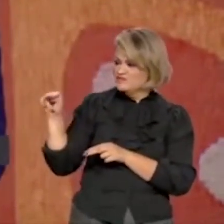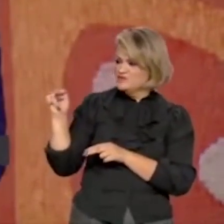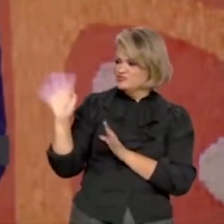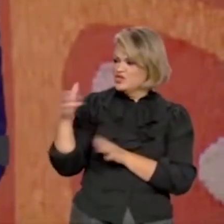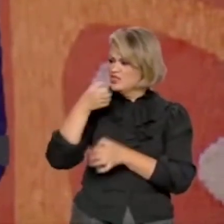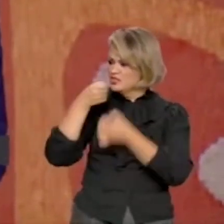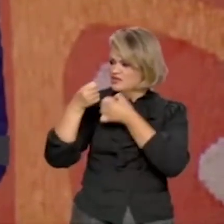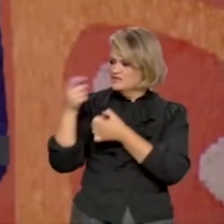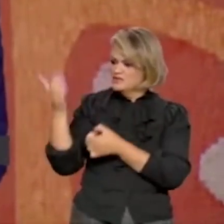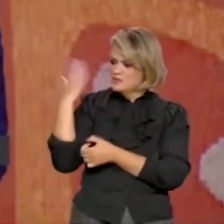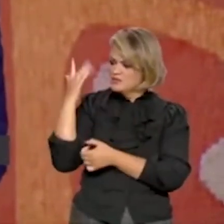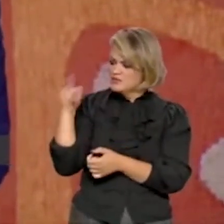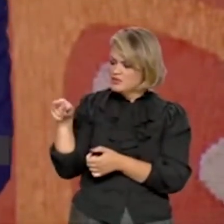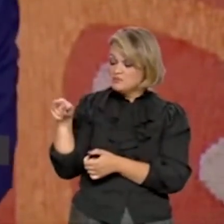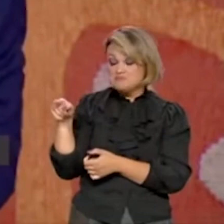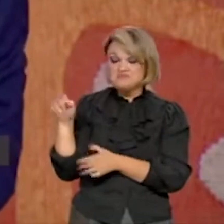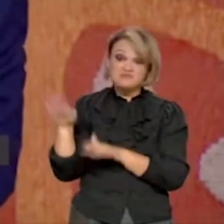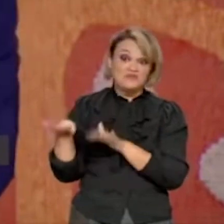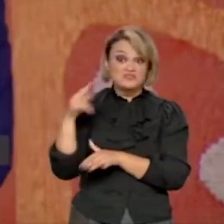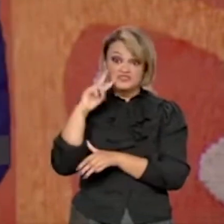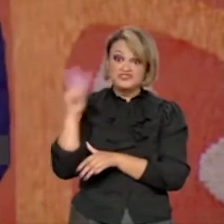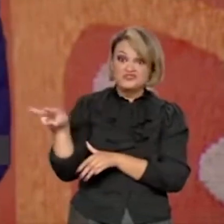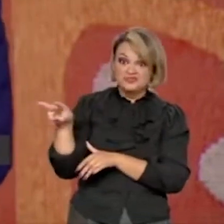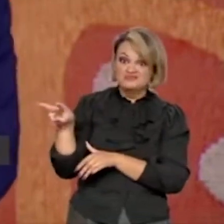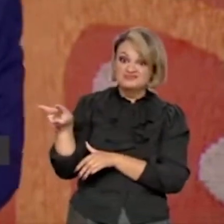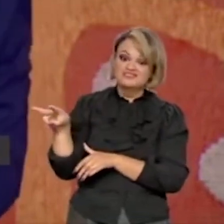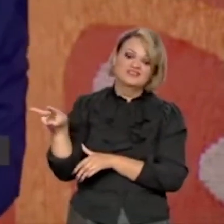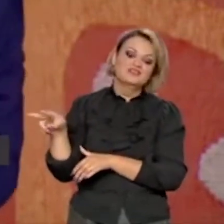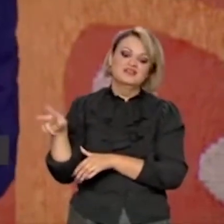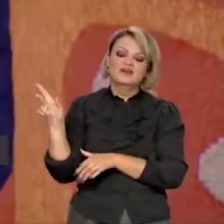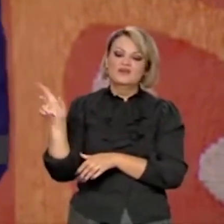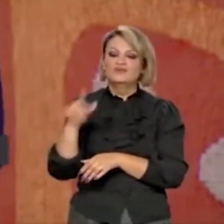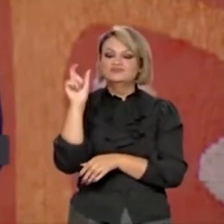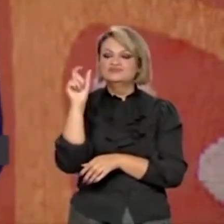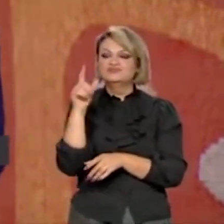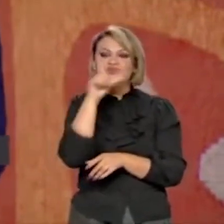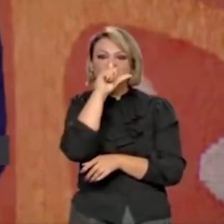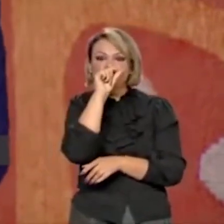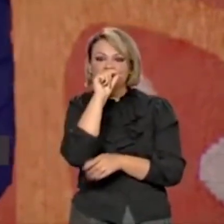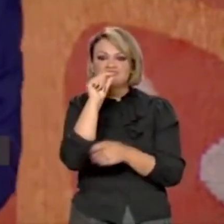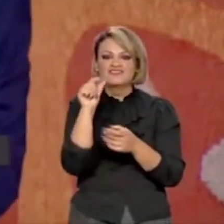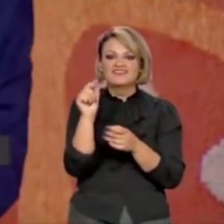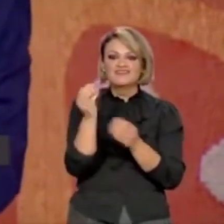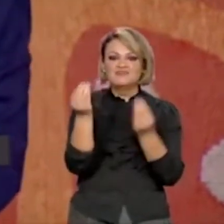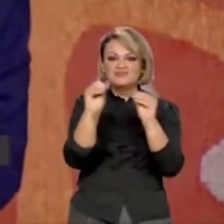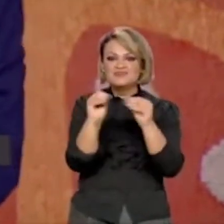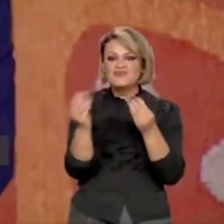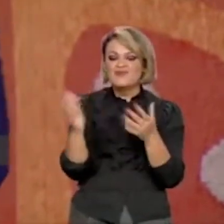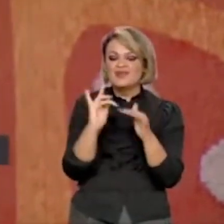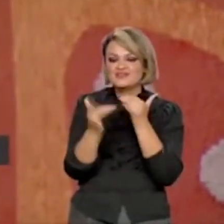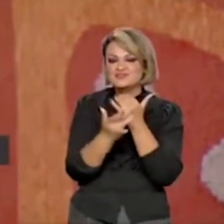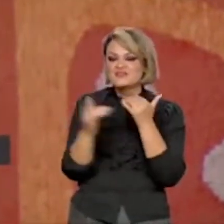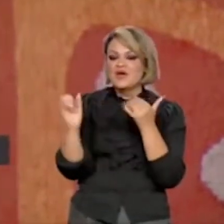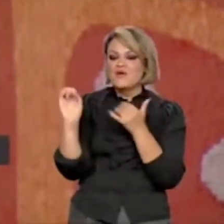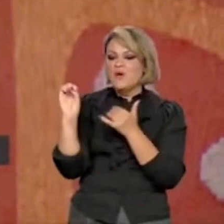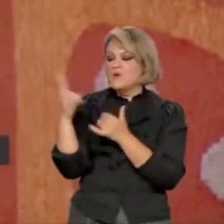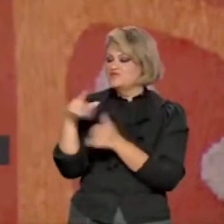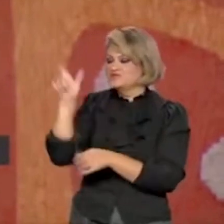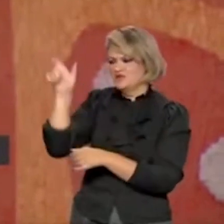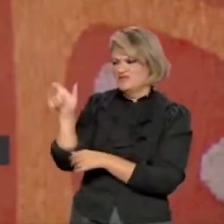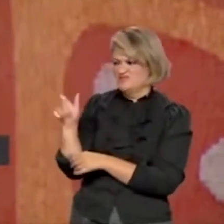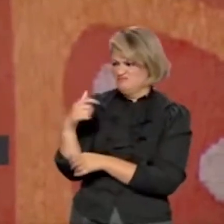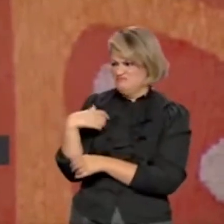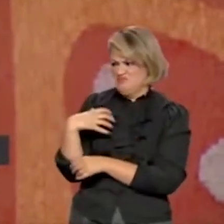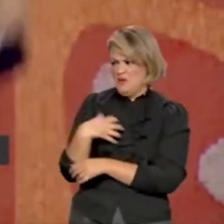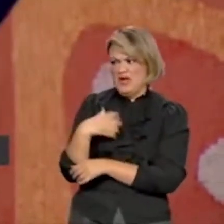uma entrevista dela um trecho um Twitter sobre ela talvez se ele tivesse até uma impressão diferente